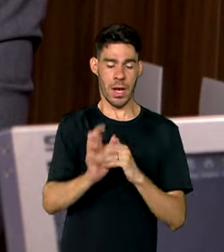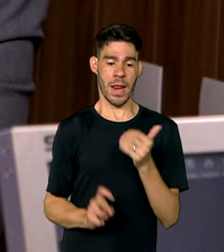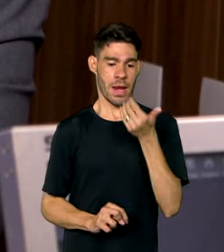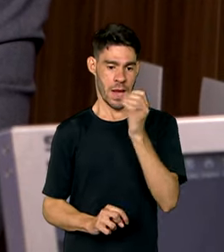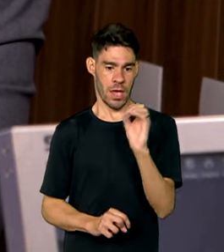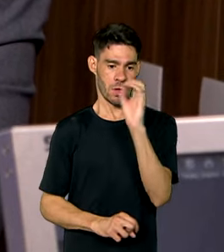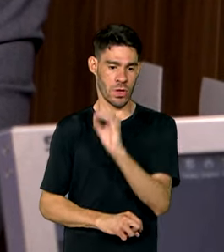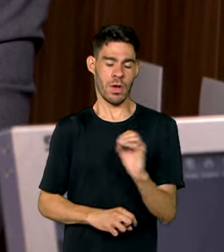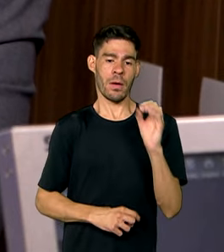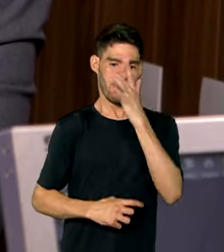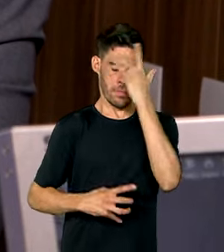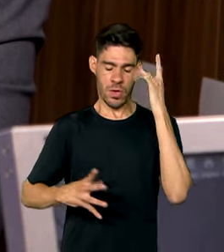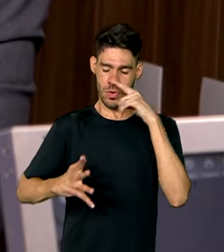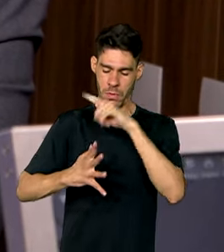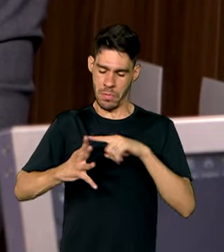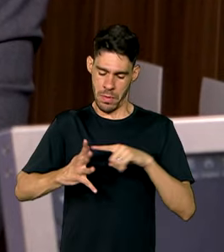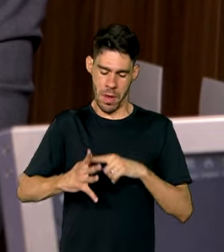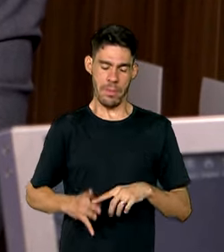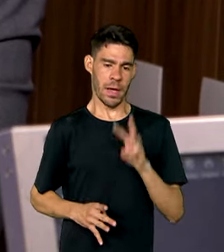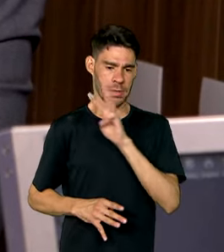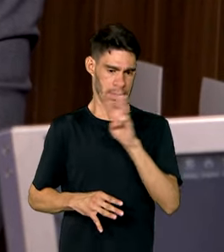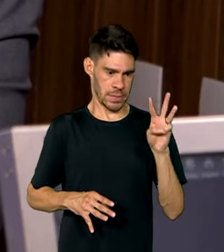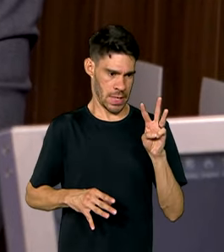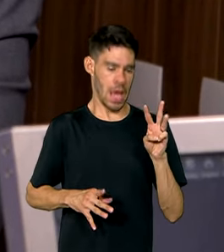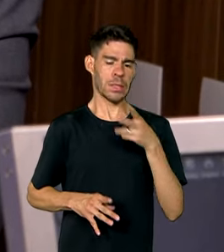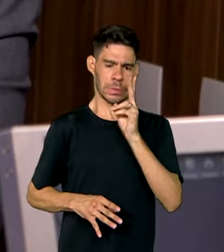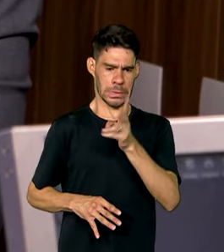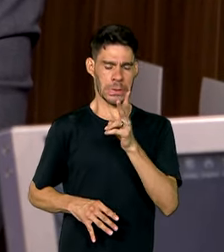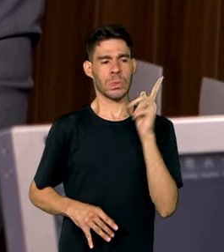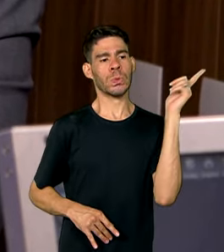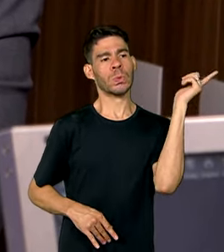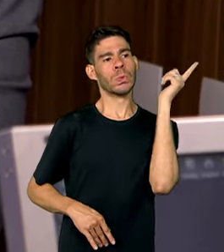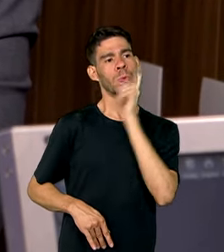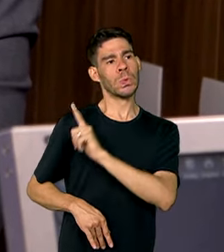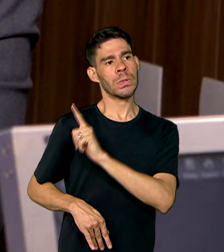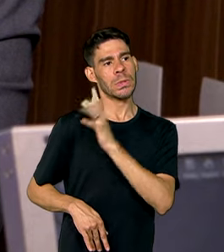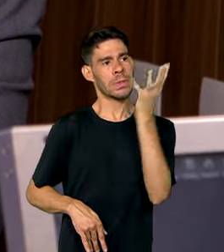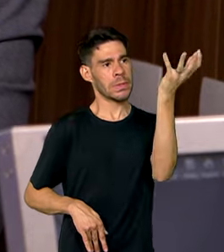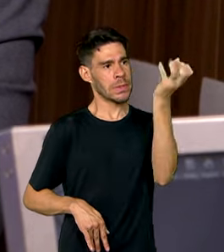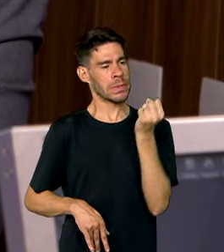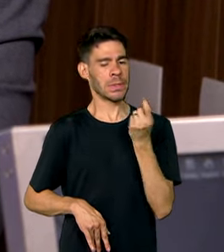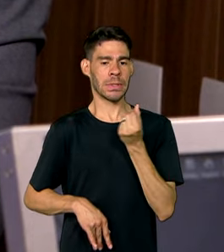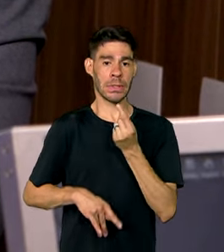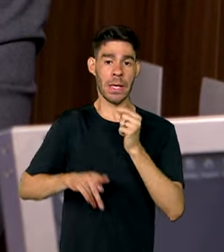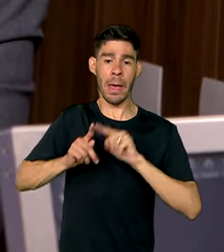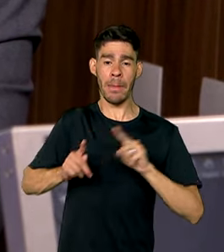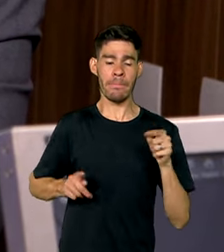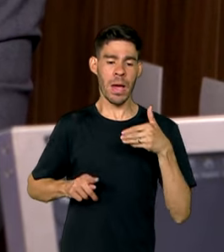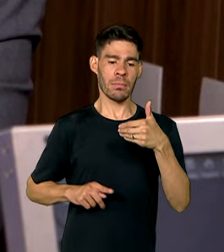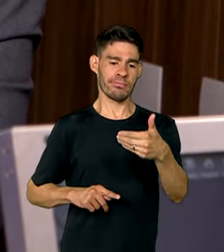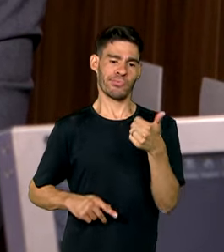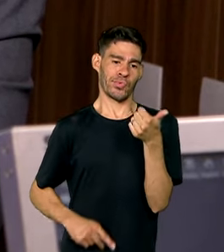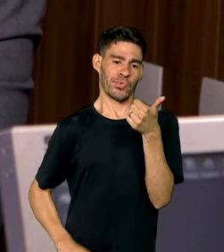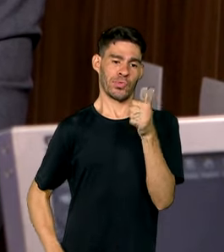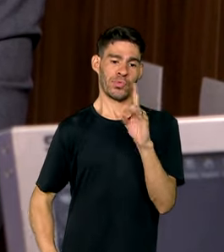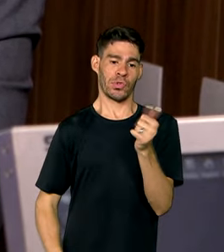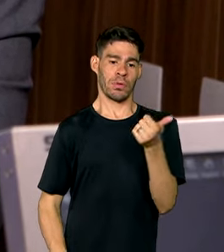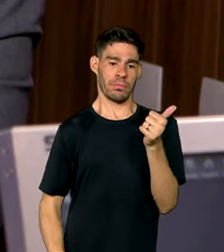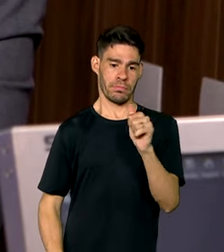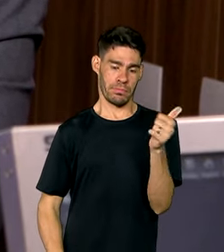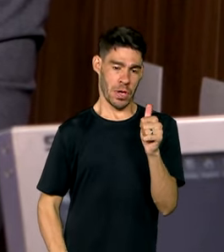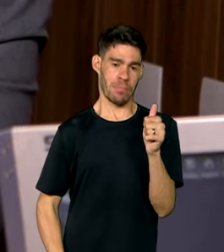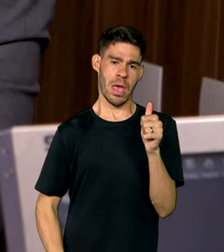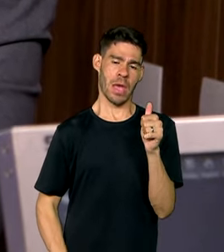que os apostadores, ainda com o site no ar, consigam resgatar seus valores, mas a partir do dia 1º,